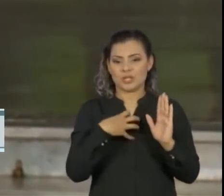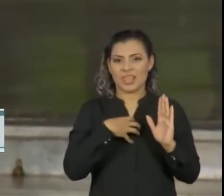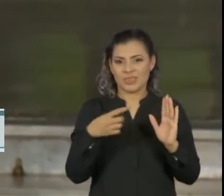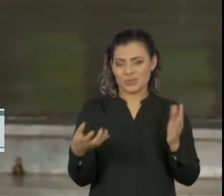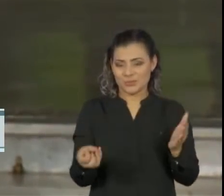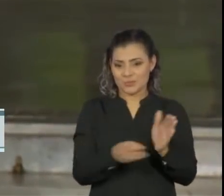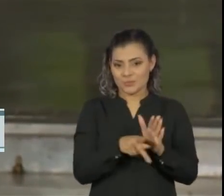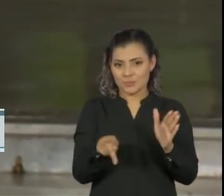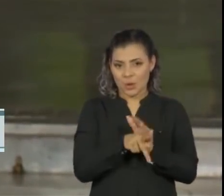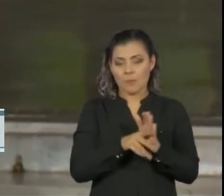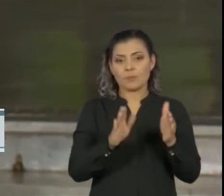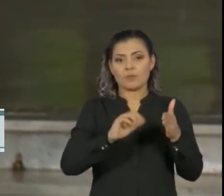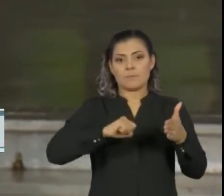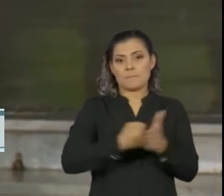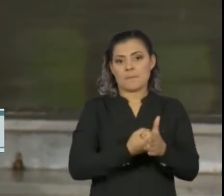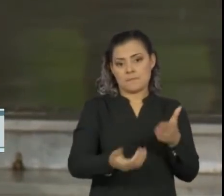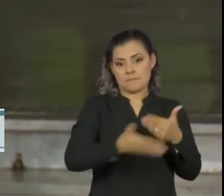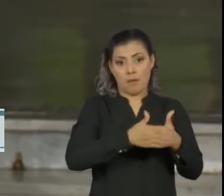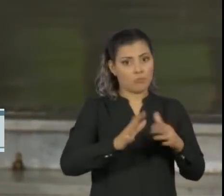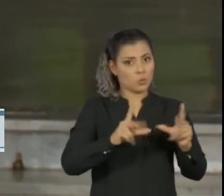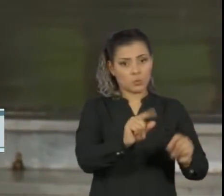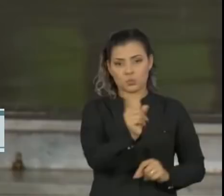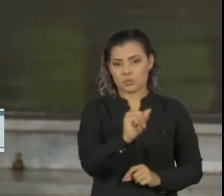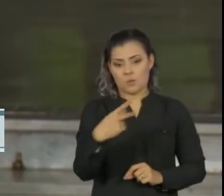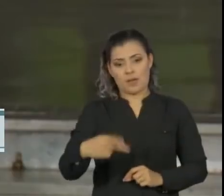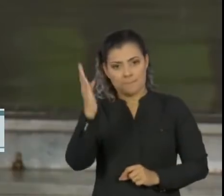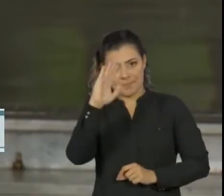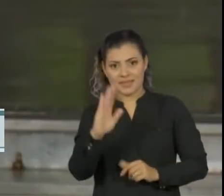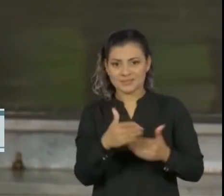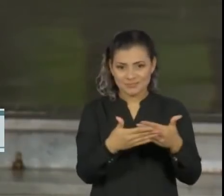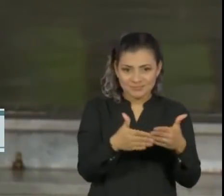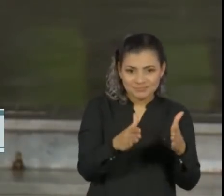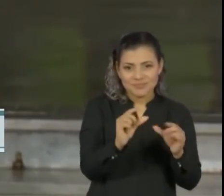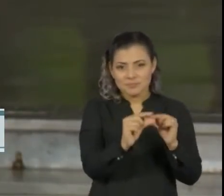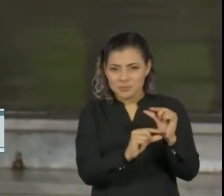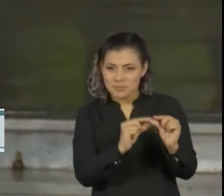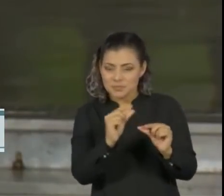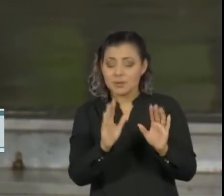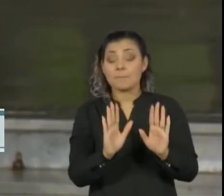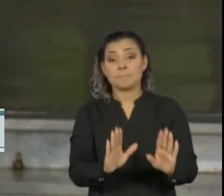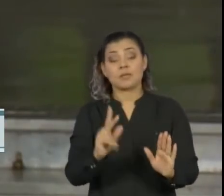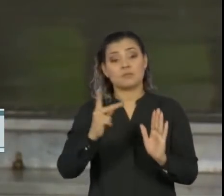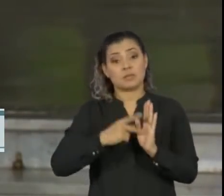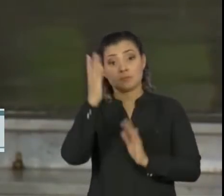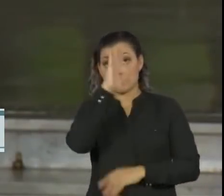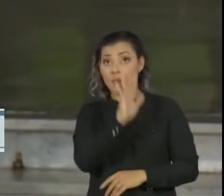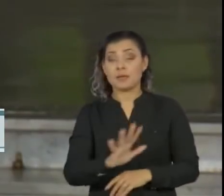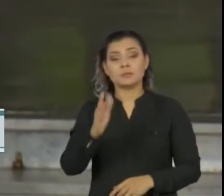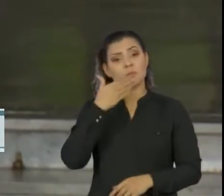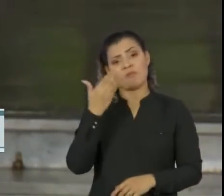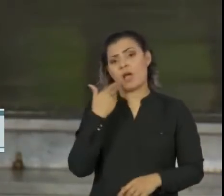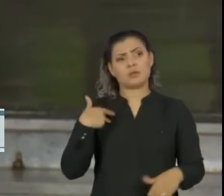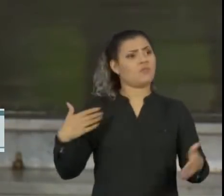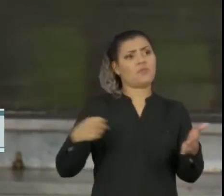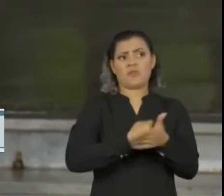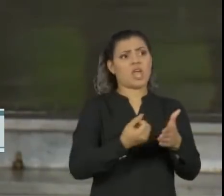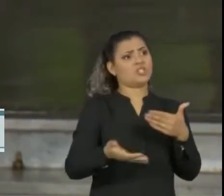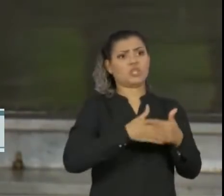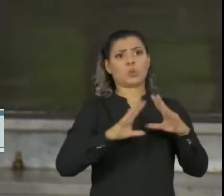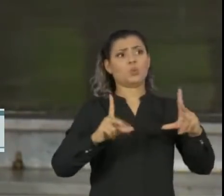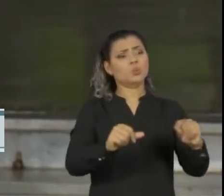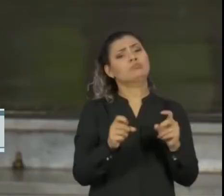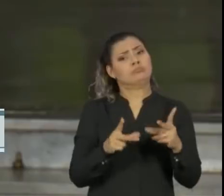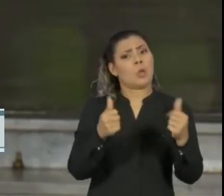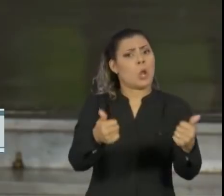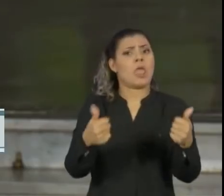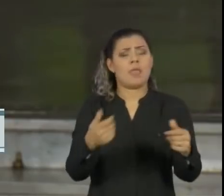eles fizeram, que é o chamado lockdown, a nível nacional, claro que teria facilitado muito o nosso trabalho ter uma